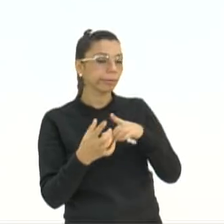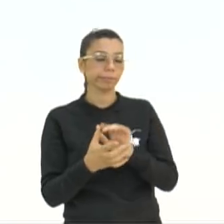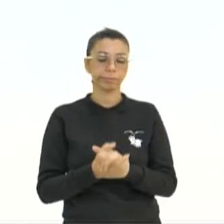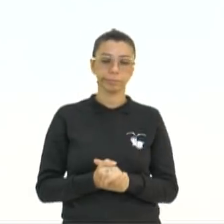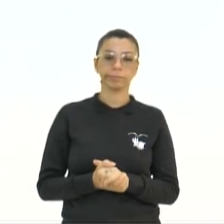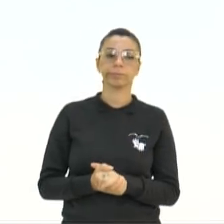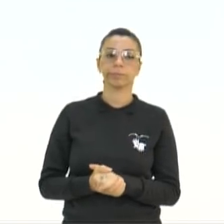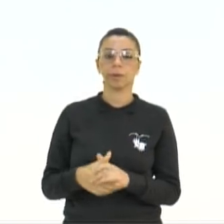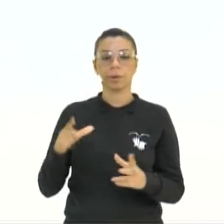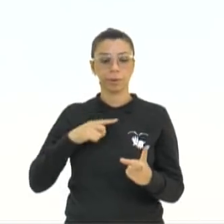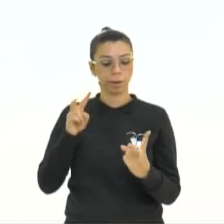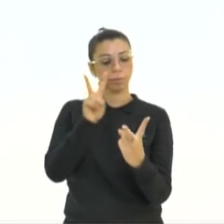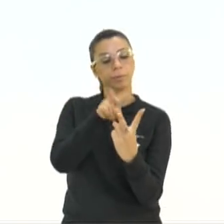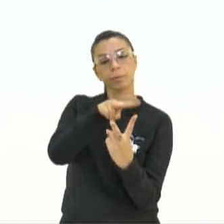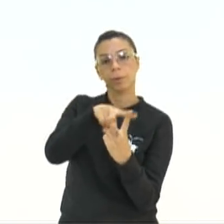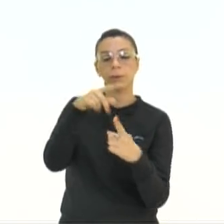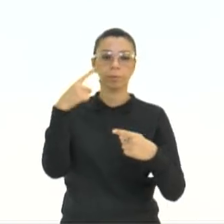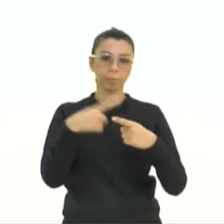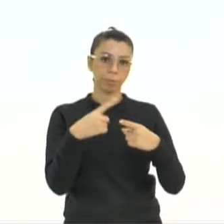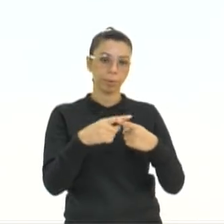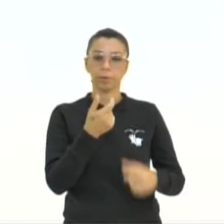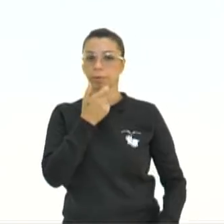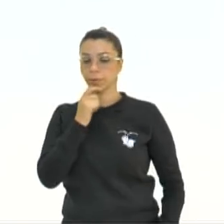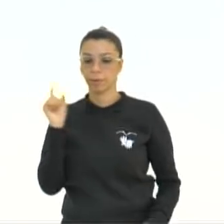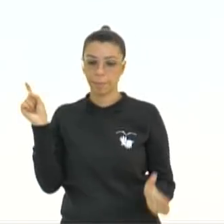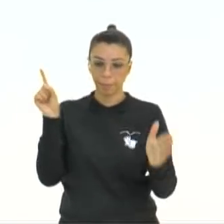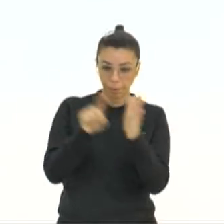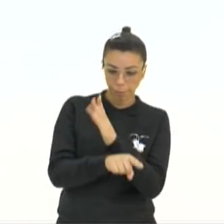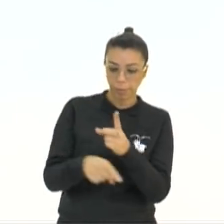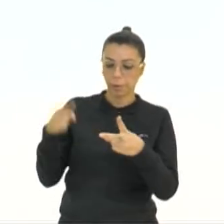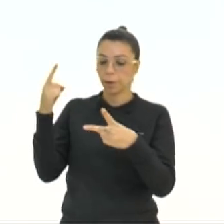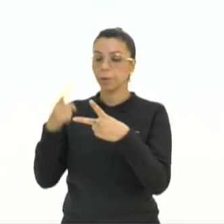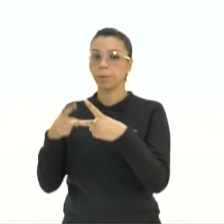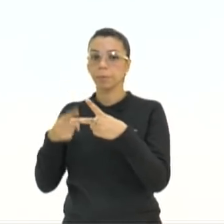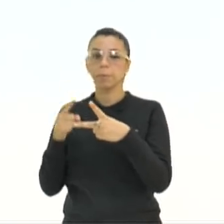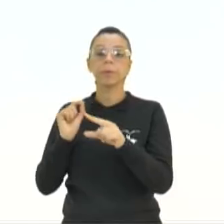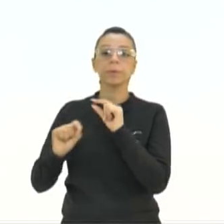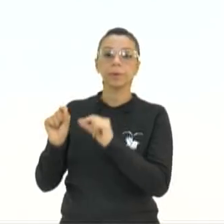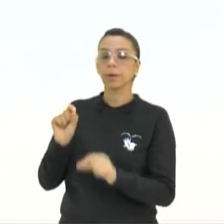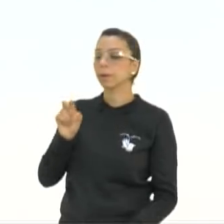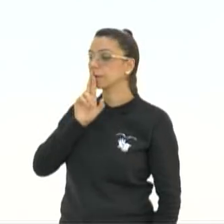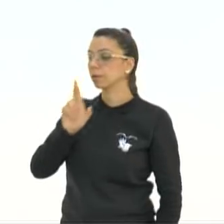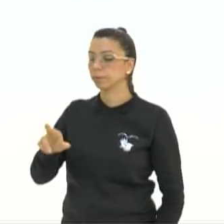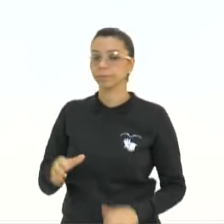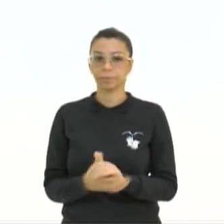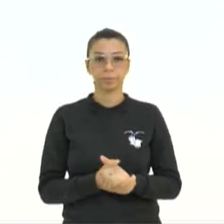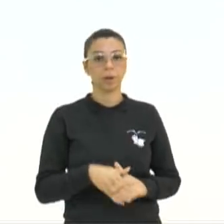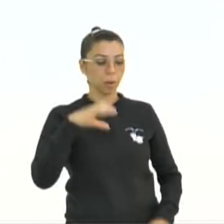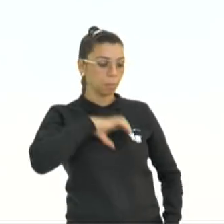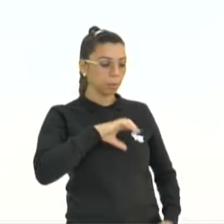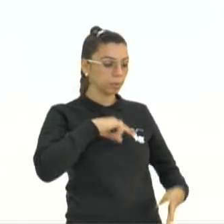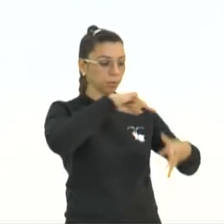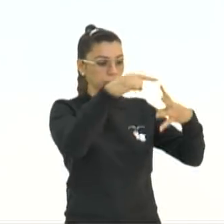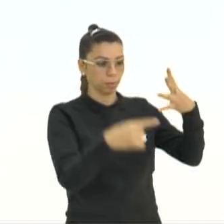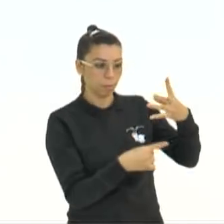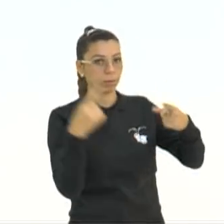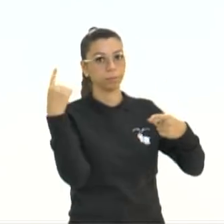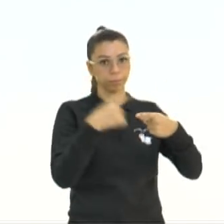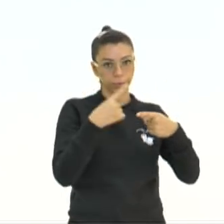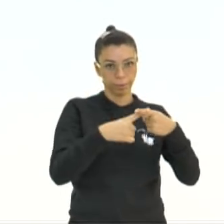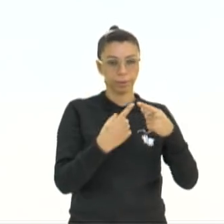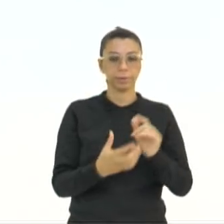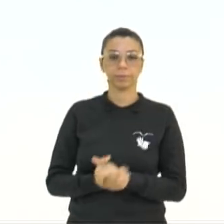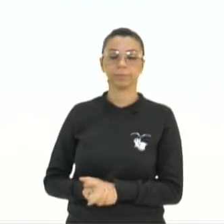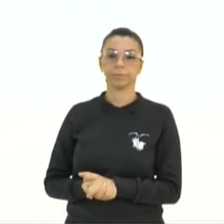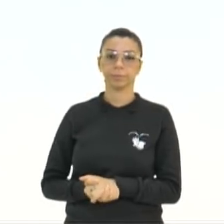Eu tenho dois porquês em inglês, o da pergunta e o da resposta. Em português eu tenho 4. Olha como é fácil.